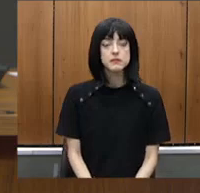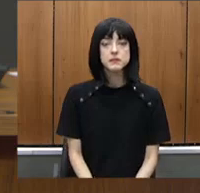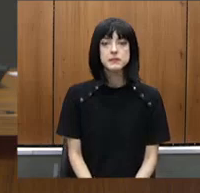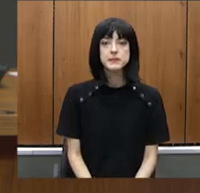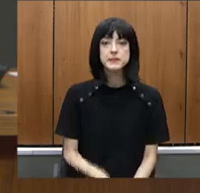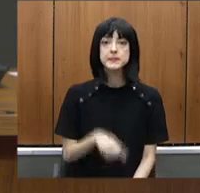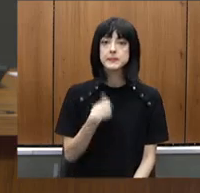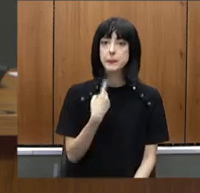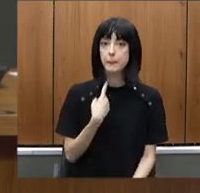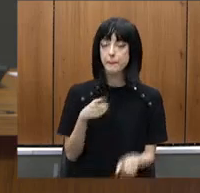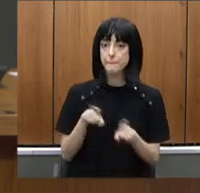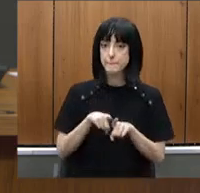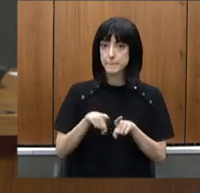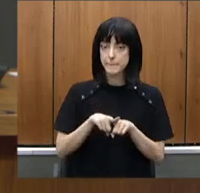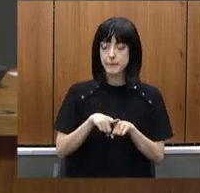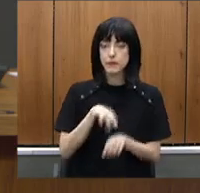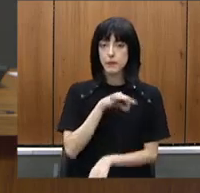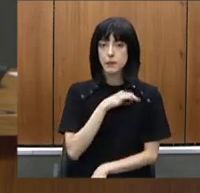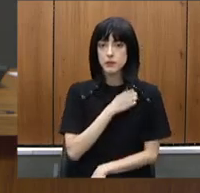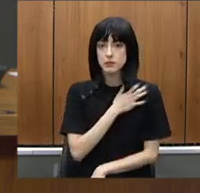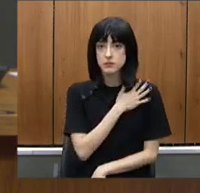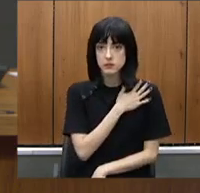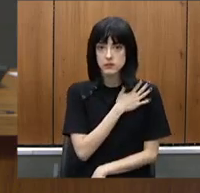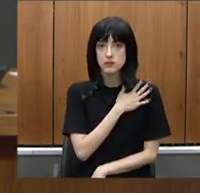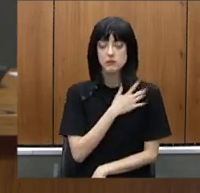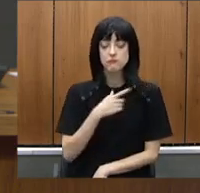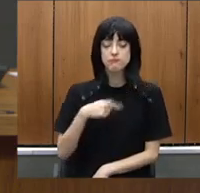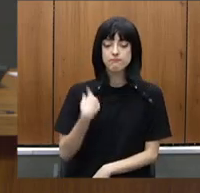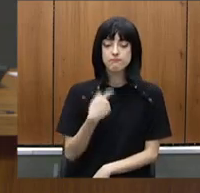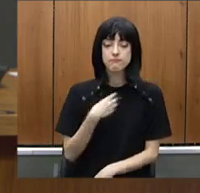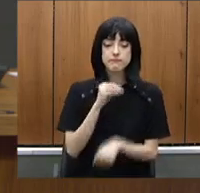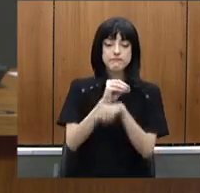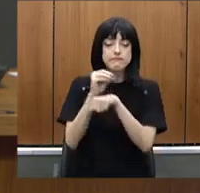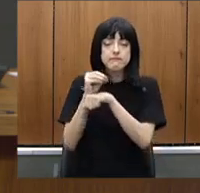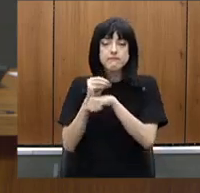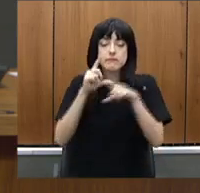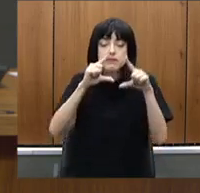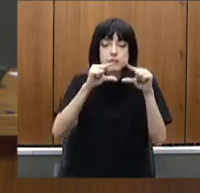Polícia Militar além de cuidar dos resultados da redução do crime da redução